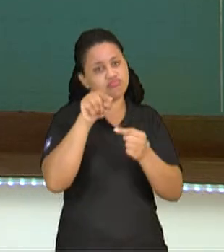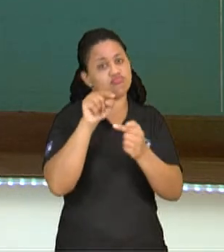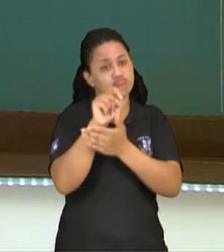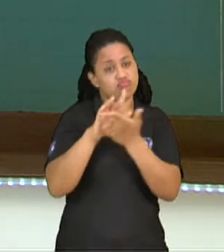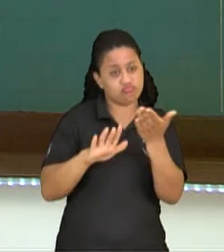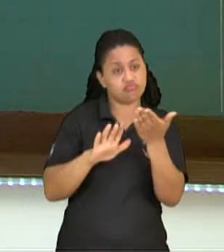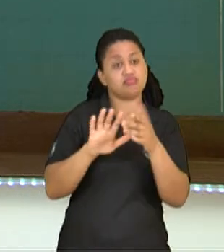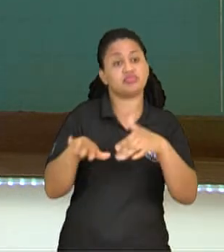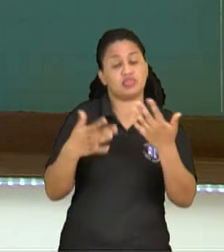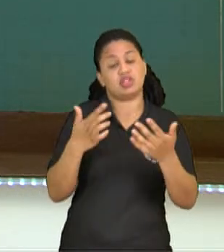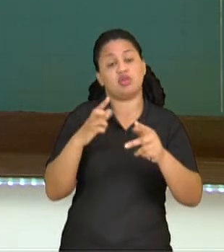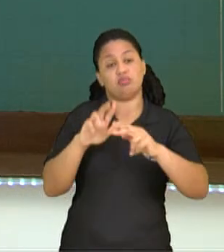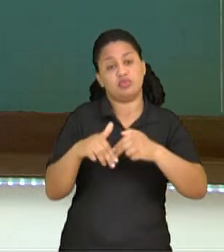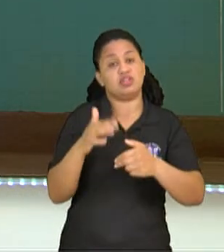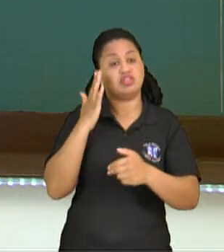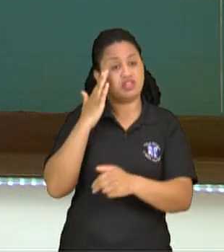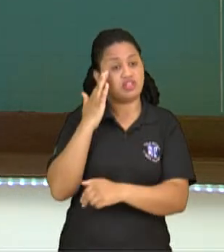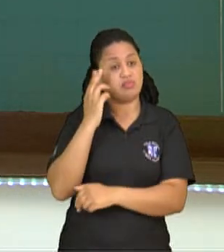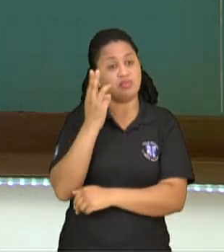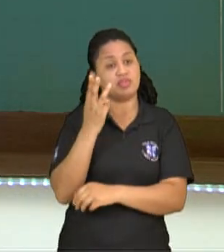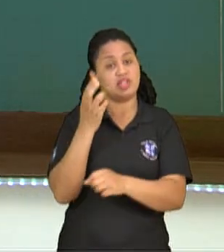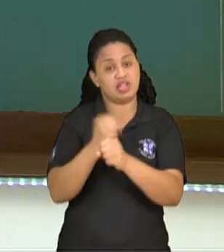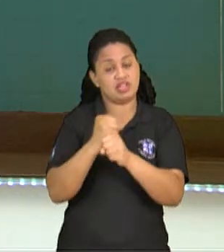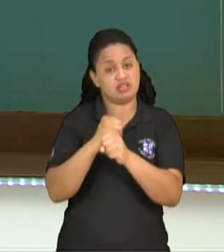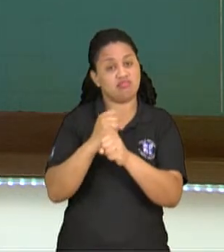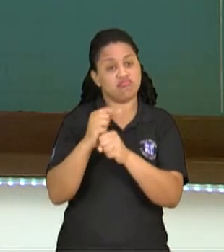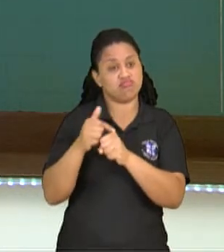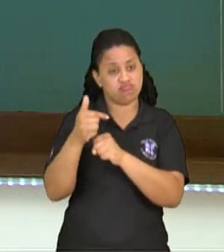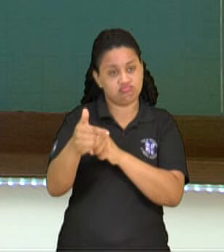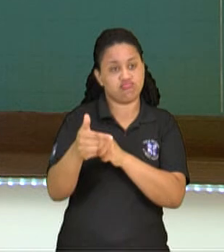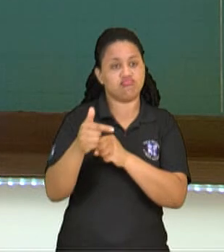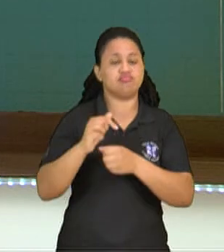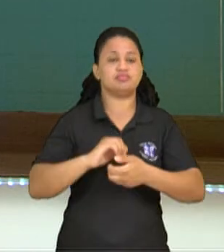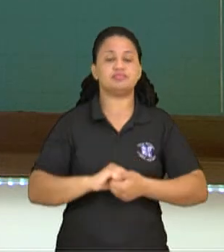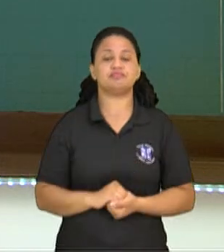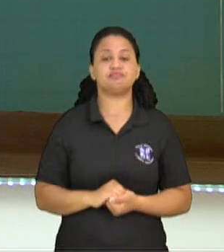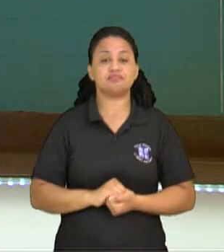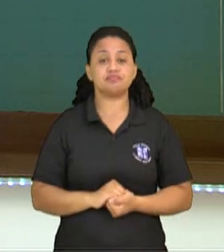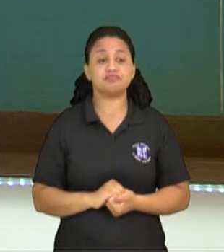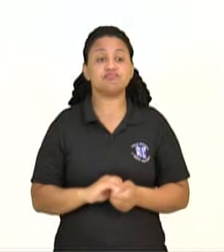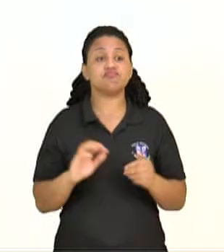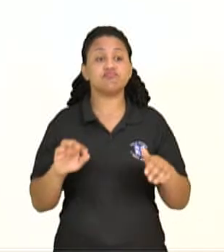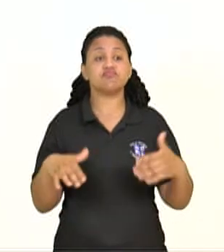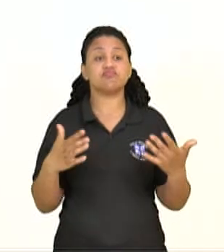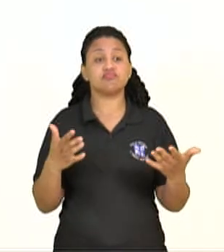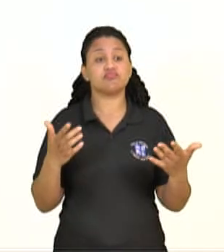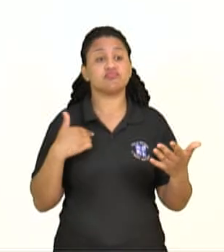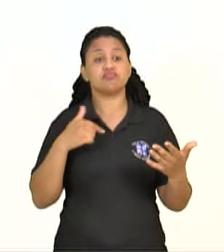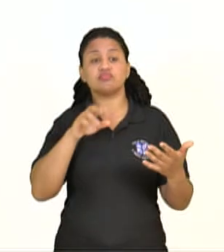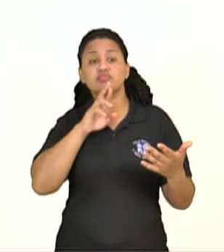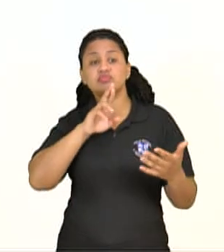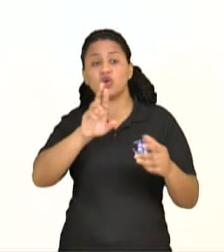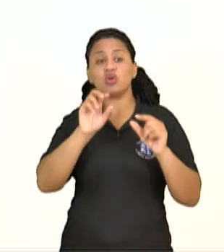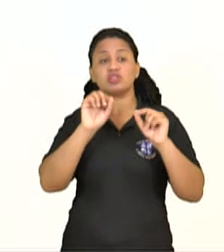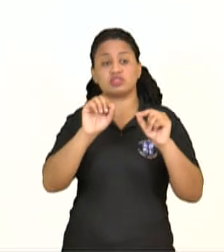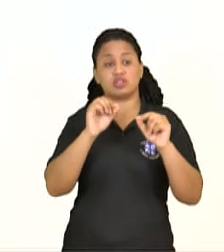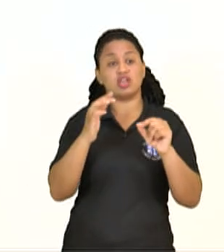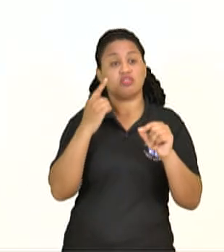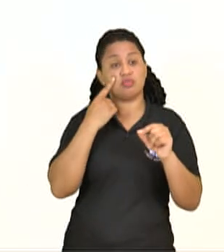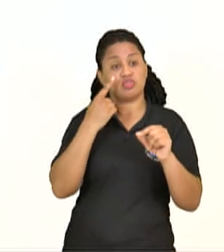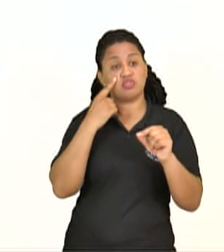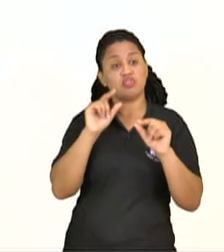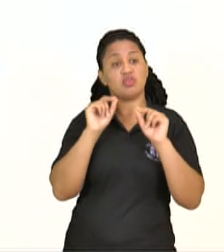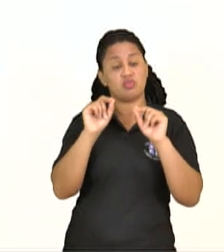né? Ser anos negativos, né? Anos aí positivos, tá? Então, nesse caso, né, vamos